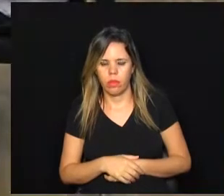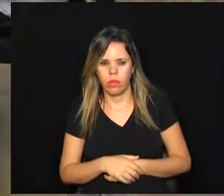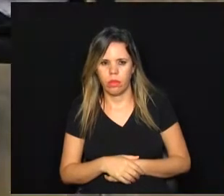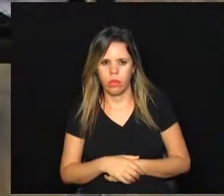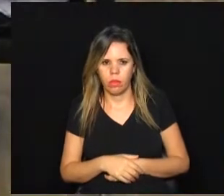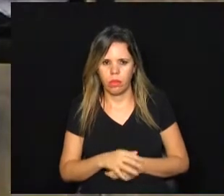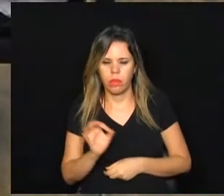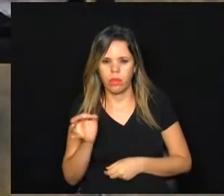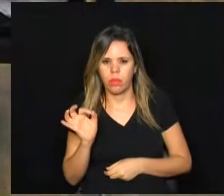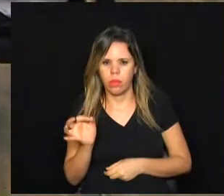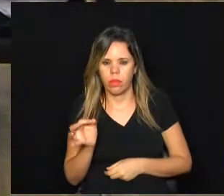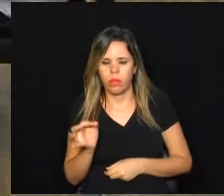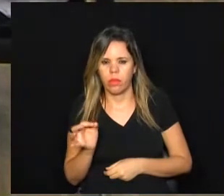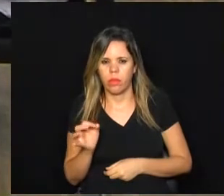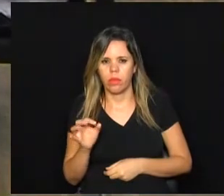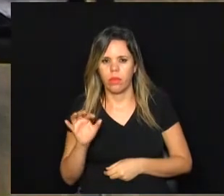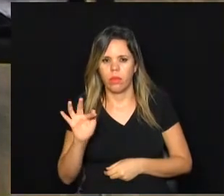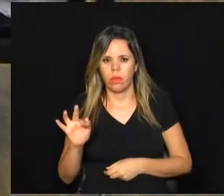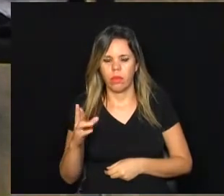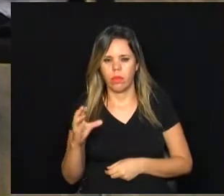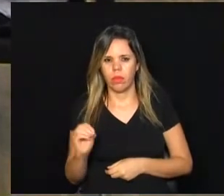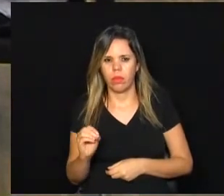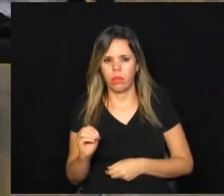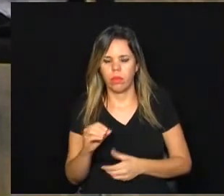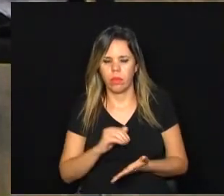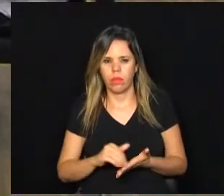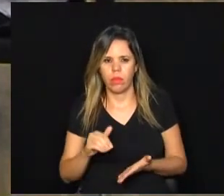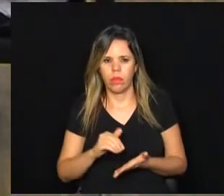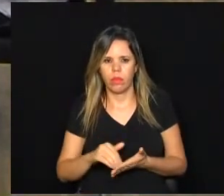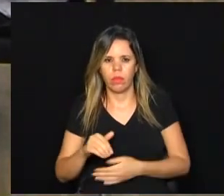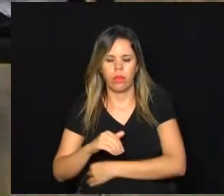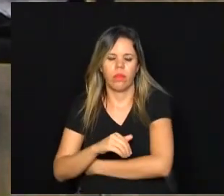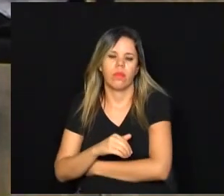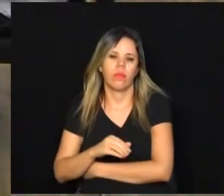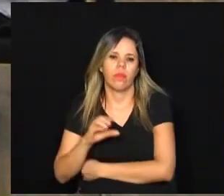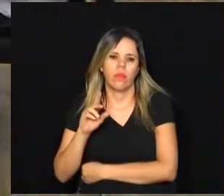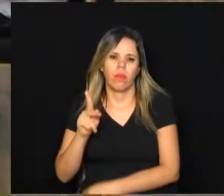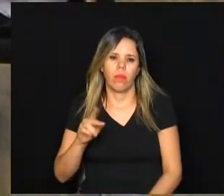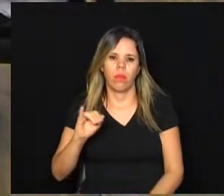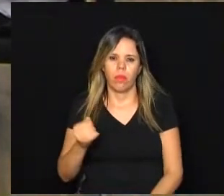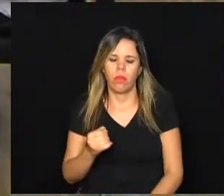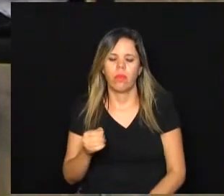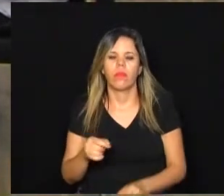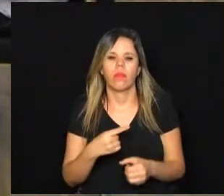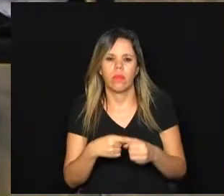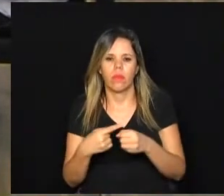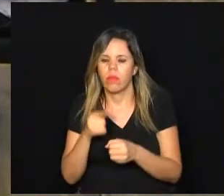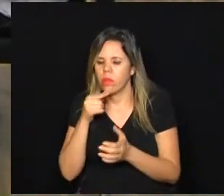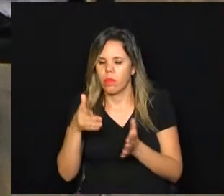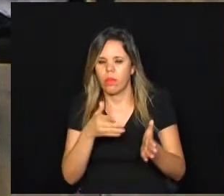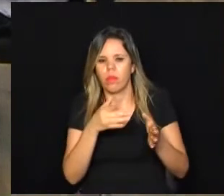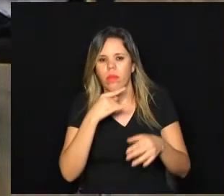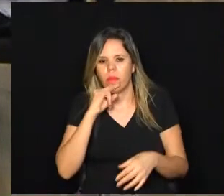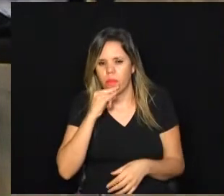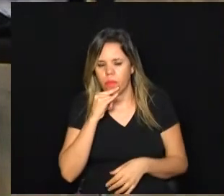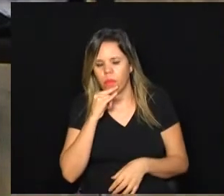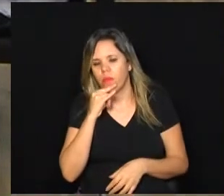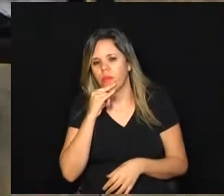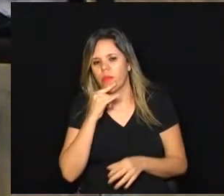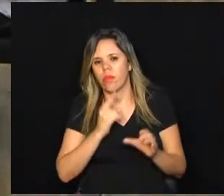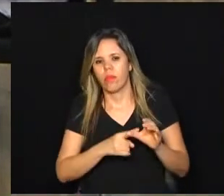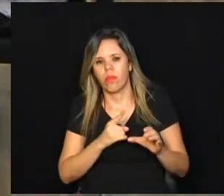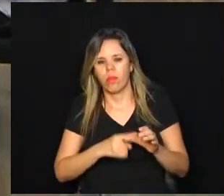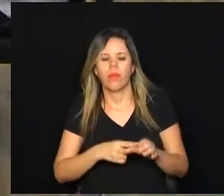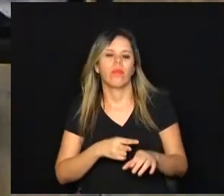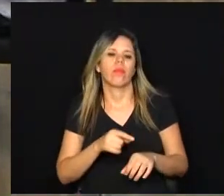Com certeza. E Francisco Laó, secretário executivo do consórcio PCJ dos rios Piracicaba, Capivari e Jundiaí, muito